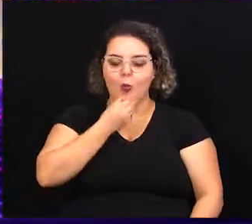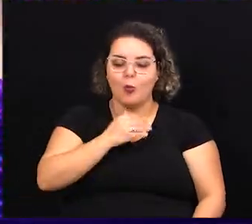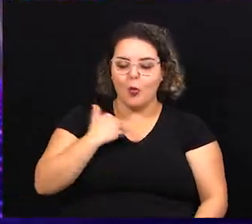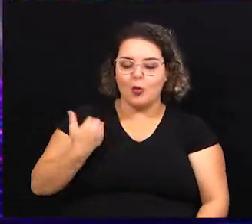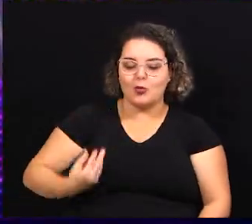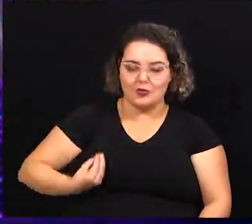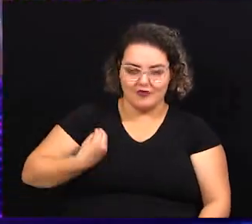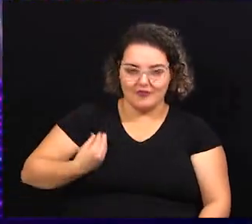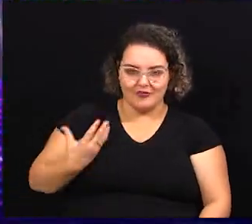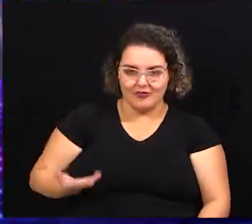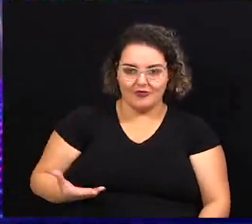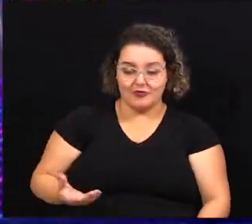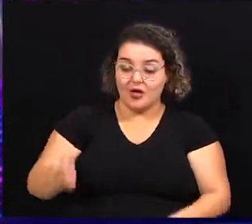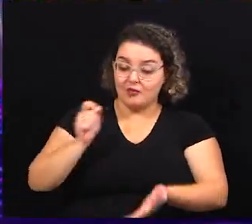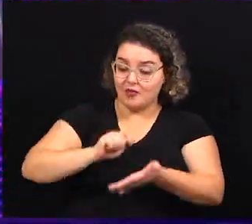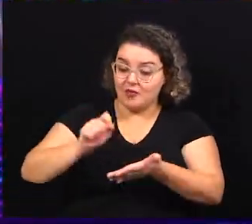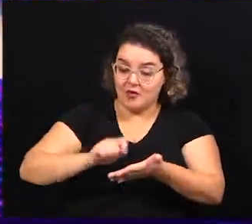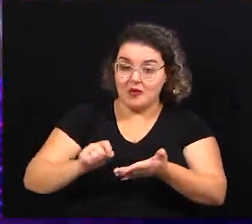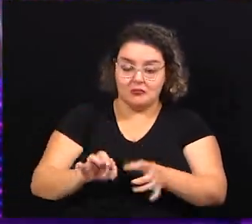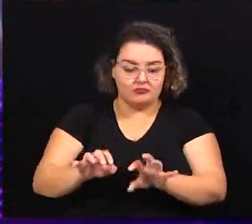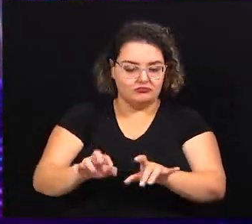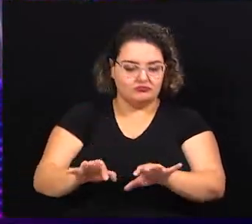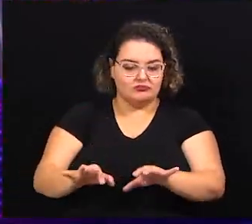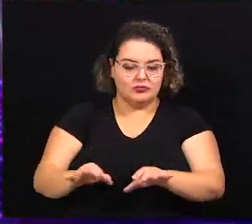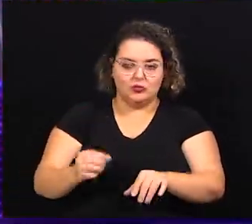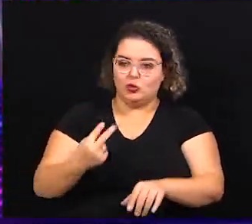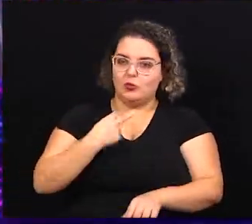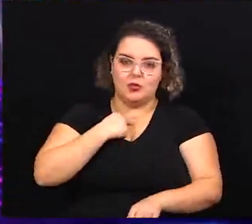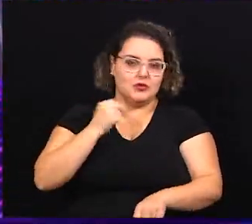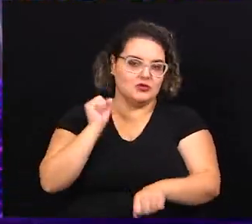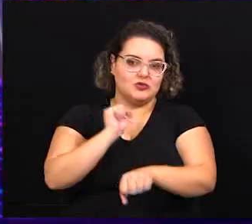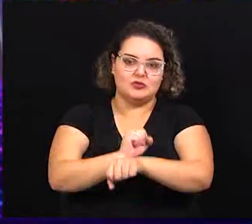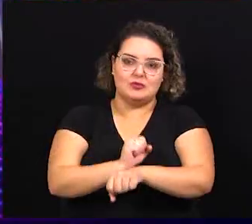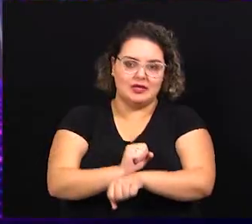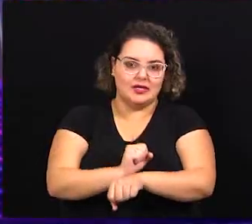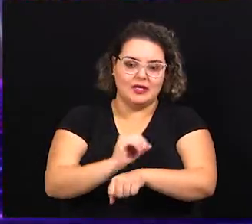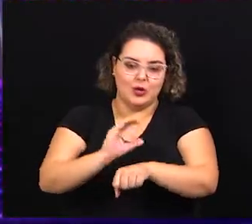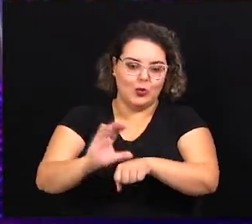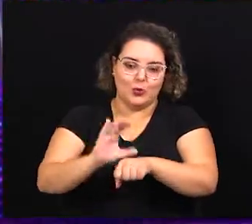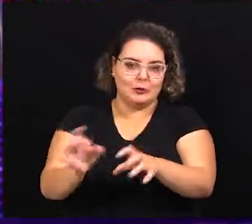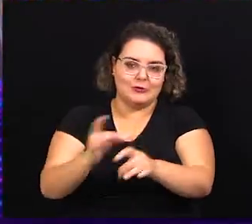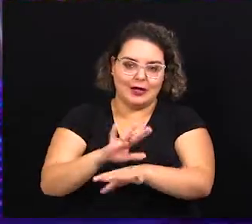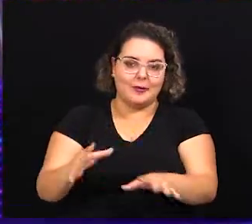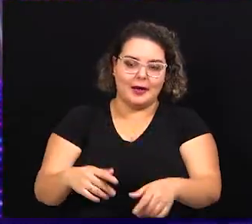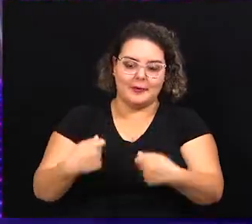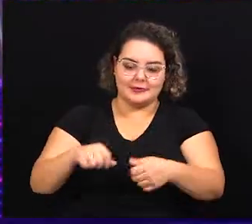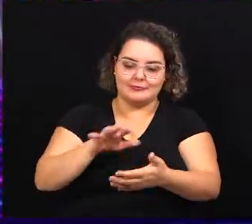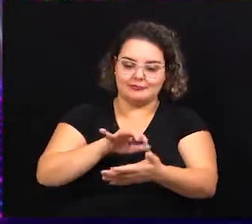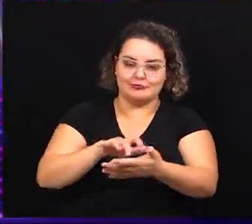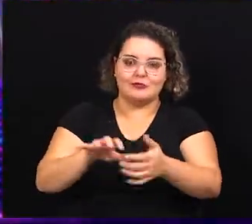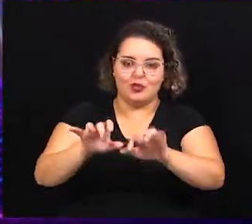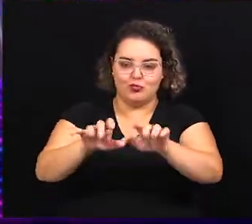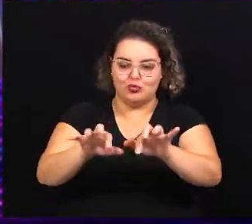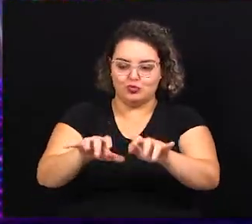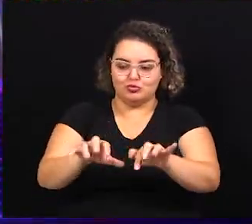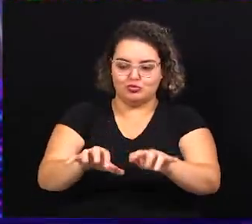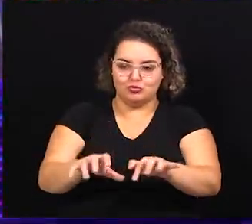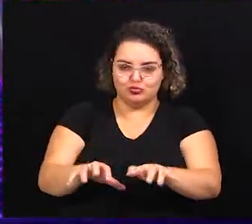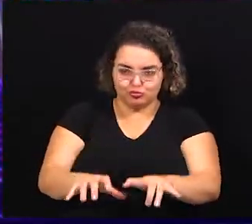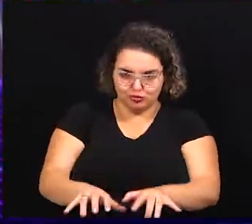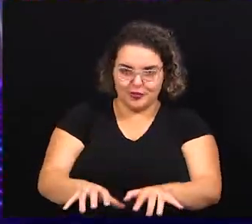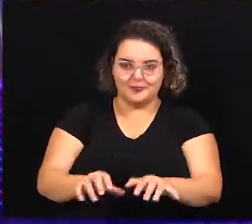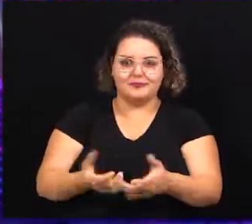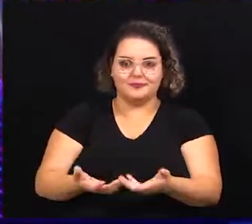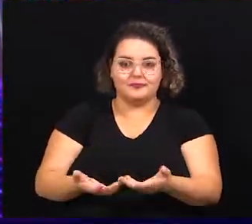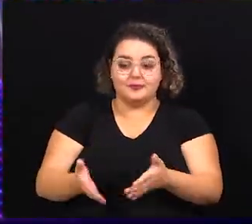preciso tirar essa ideia do papel agora. Então eu abri o documento e comecei a escrever. E daí surgiu tudo. Eu escrevi